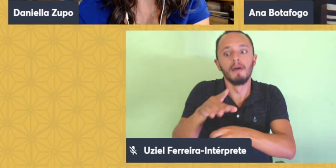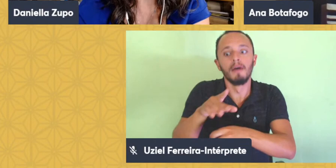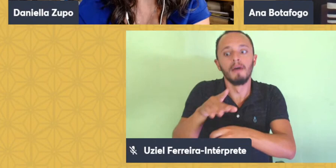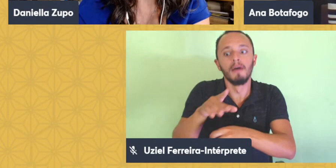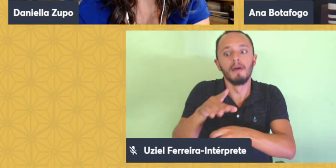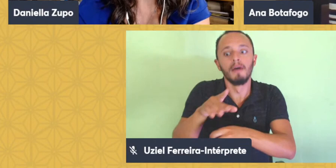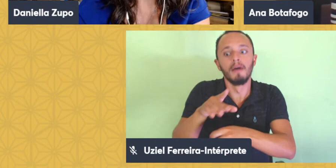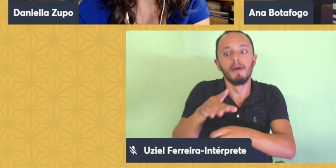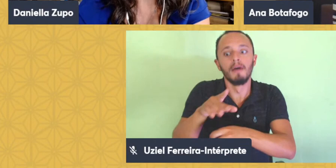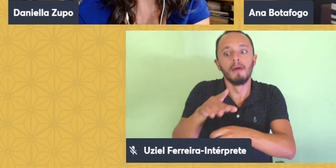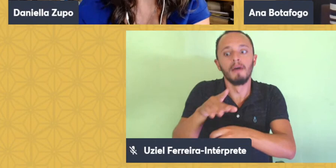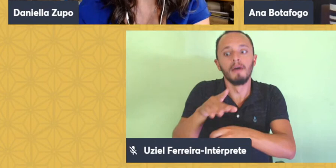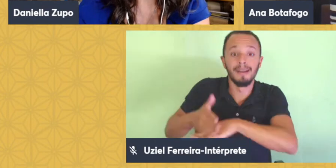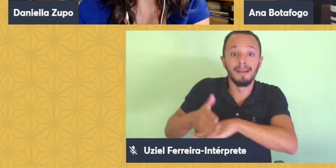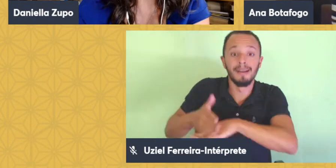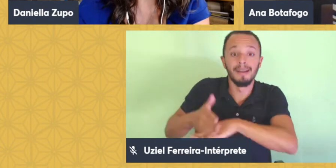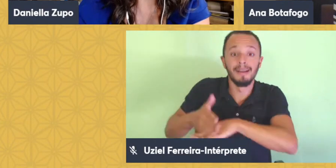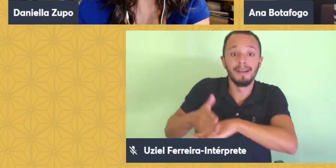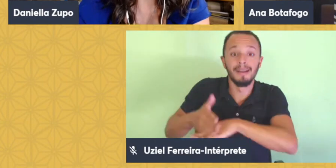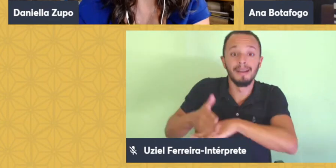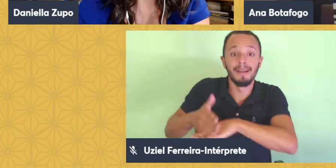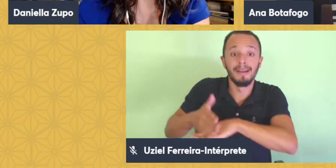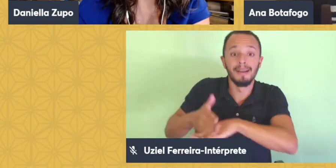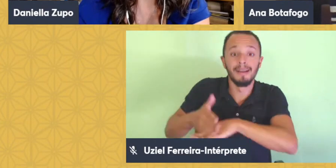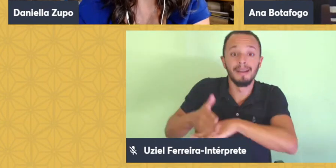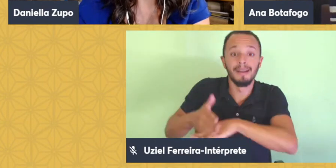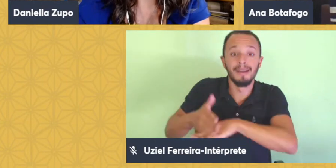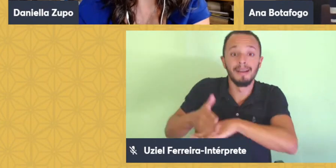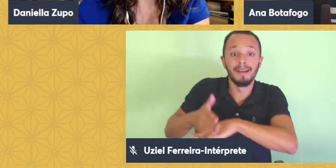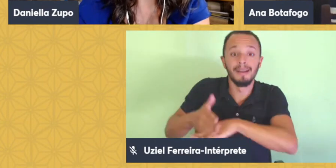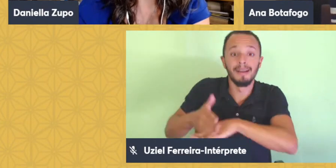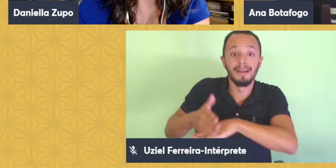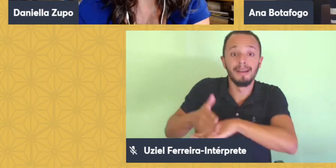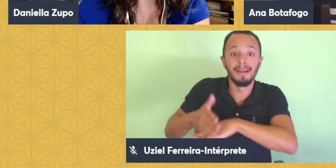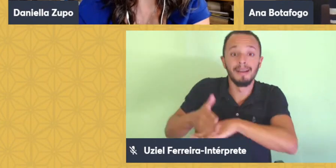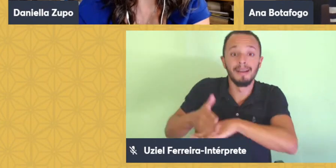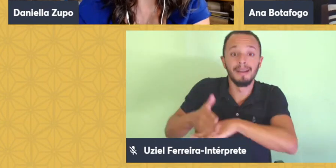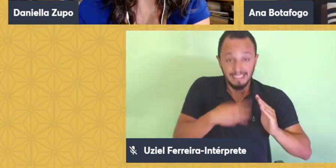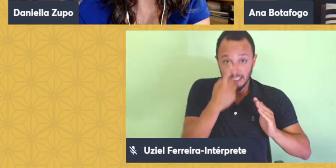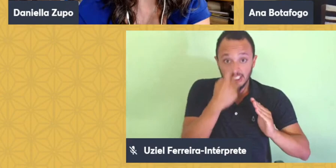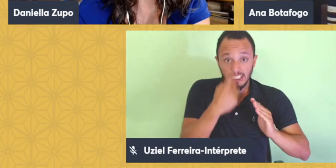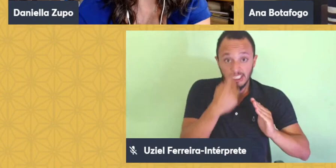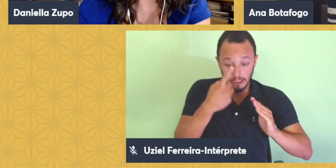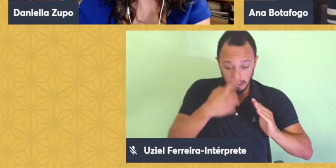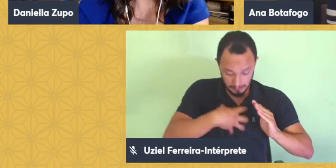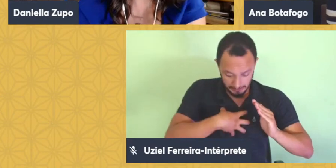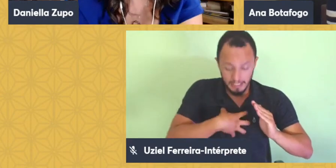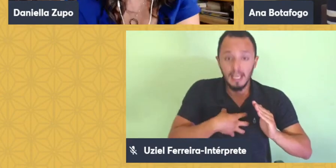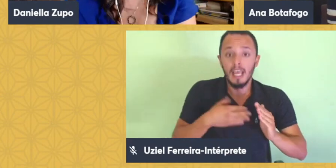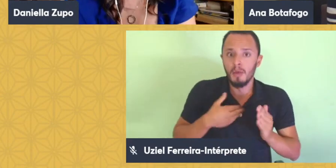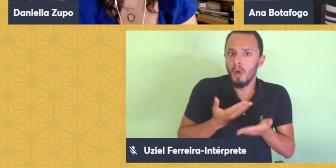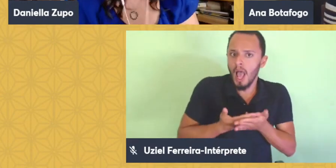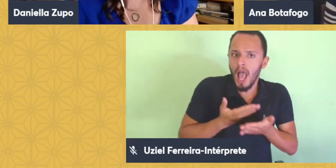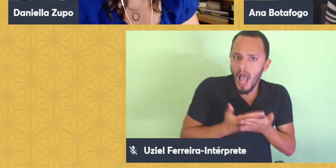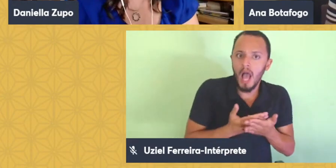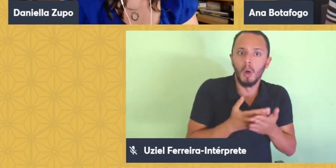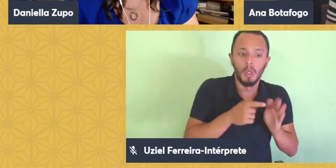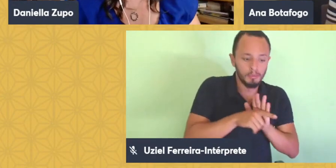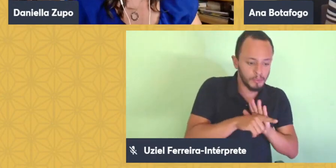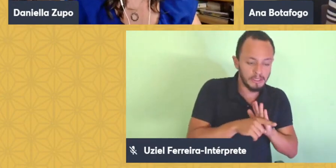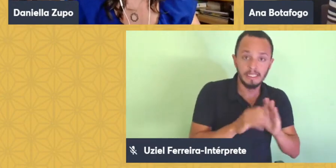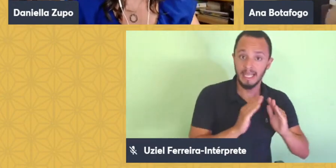corpo também sentiu fiz aula filhos todos os dias em casa sim mas não é a mesma coisa a exigência não é a mesma